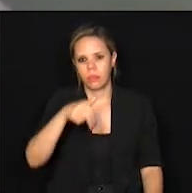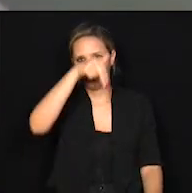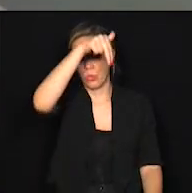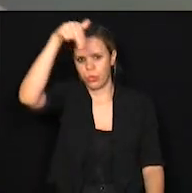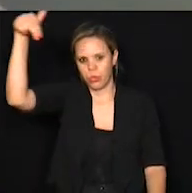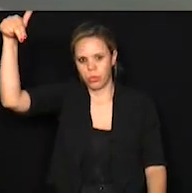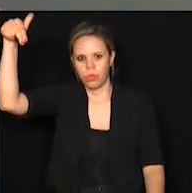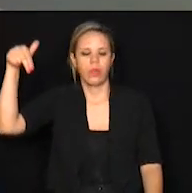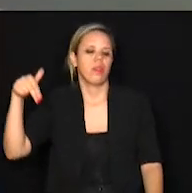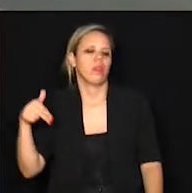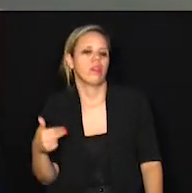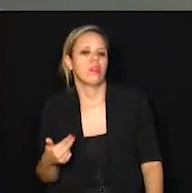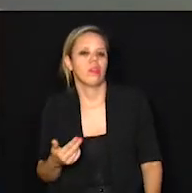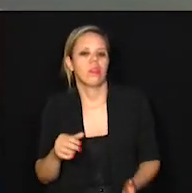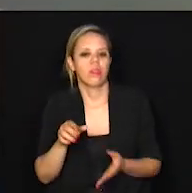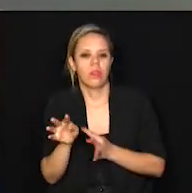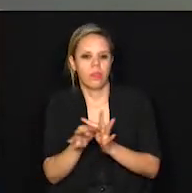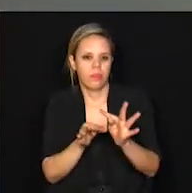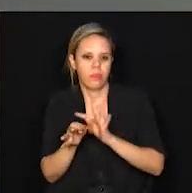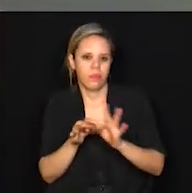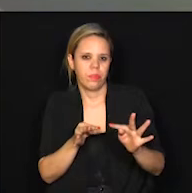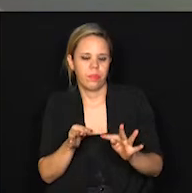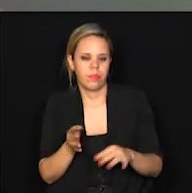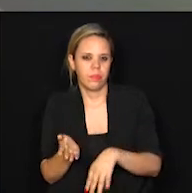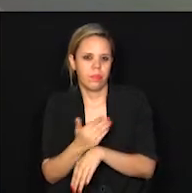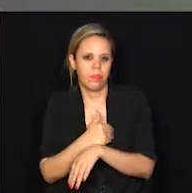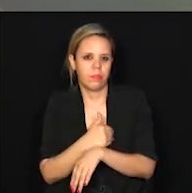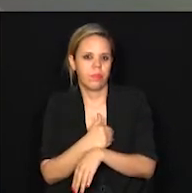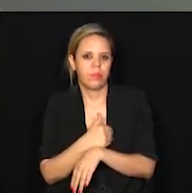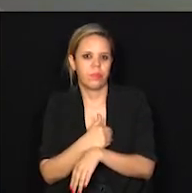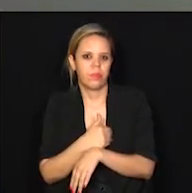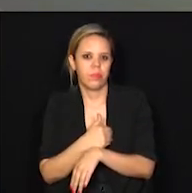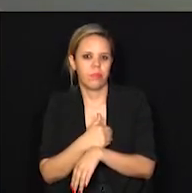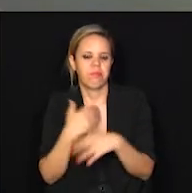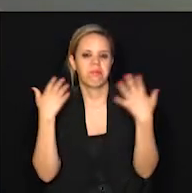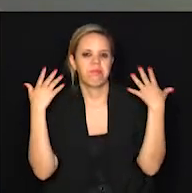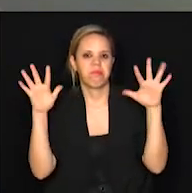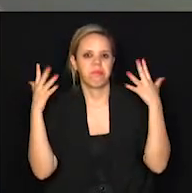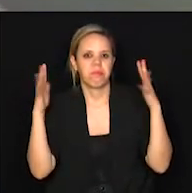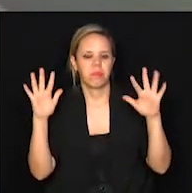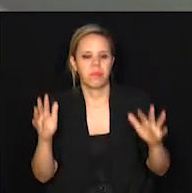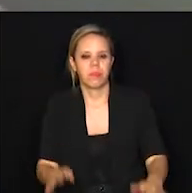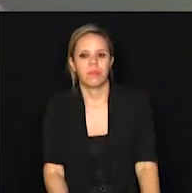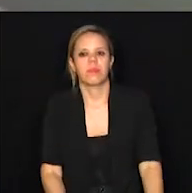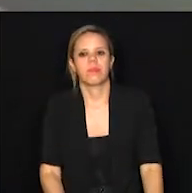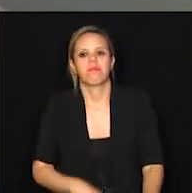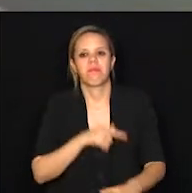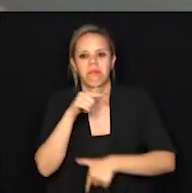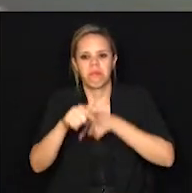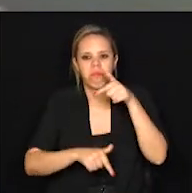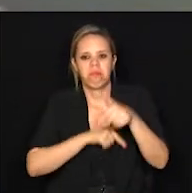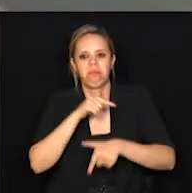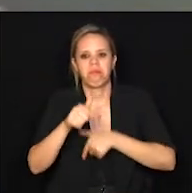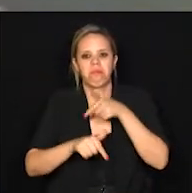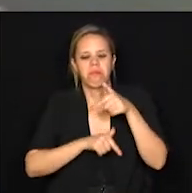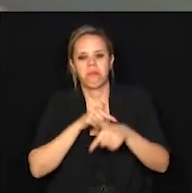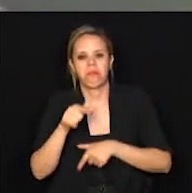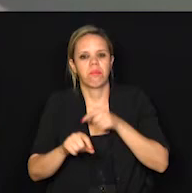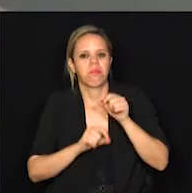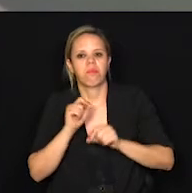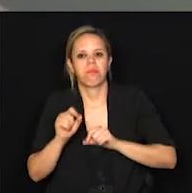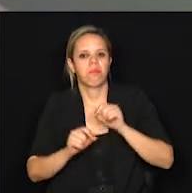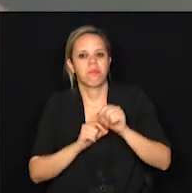Ela só pode dizer que ela é legalizada hoje se ela tem o selo ou se ela está em vias de. Né? Então, as escolas particulares de